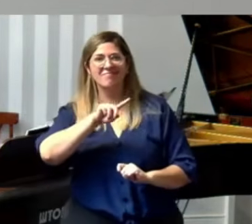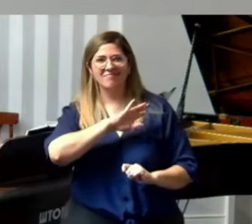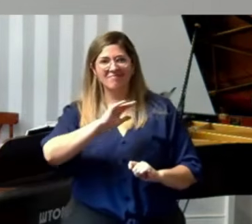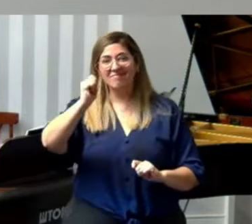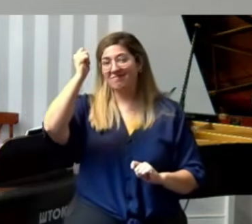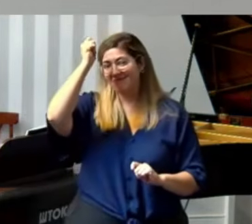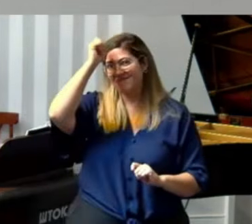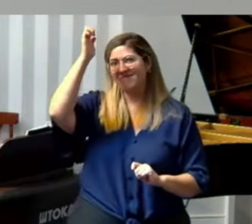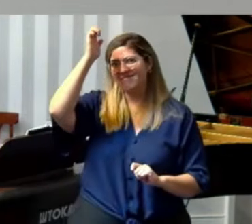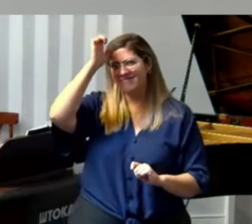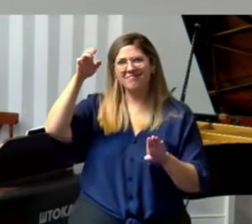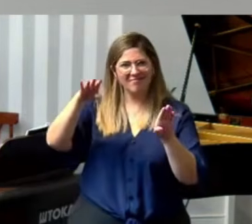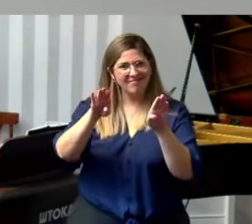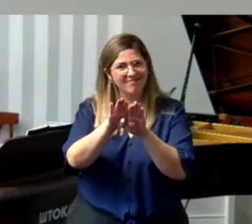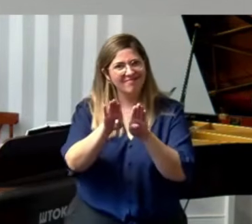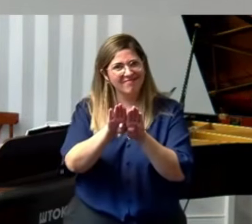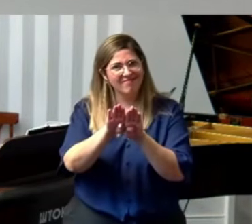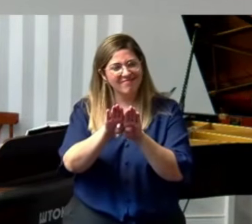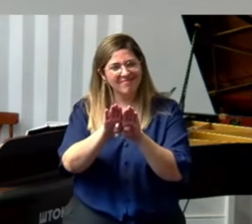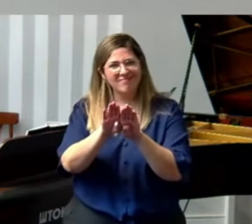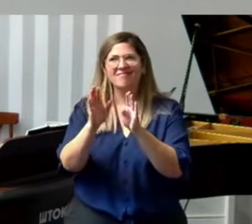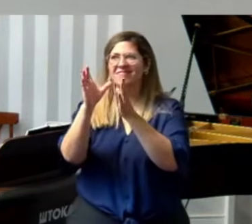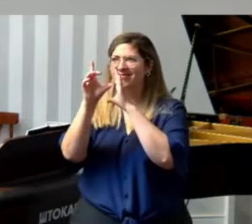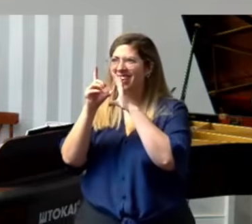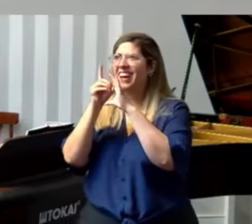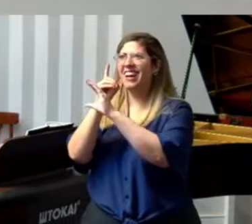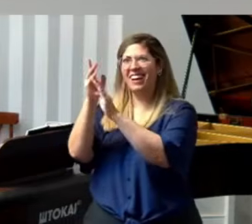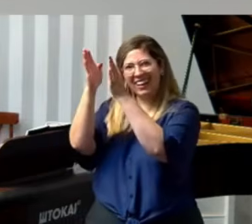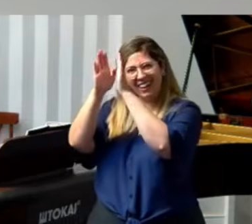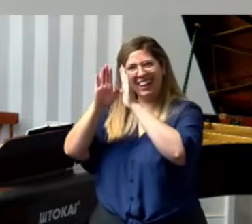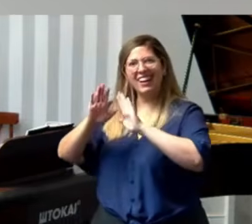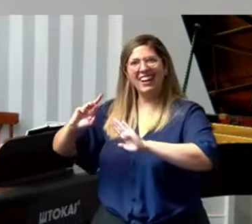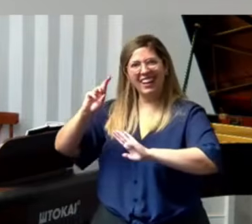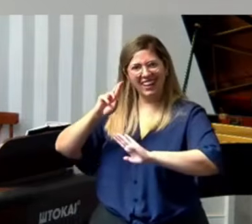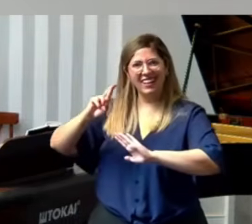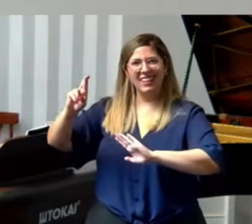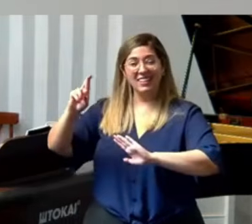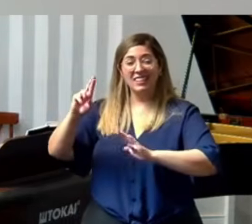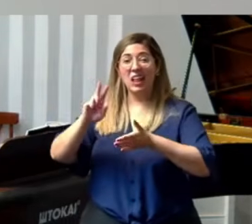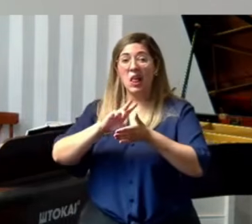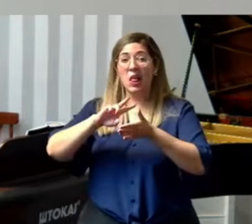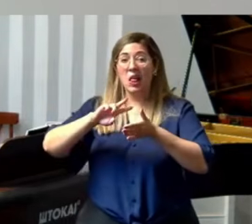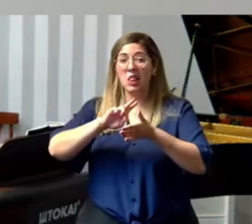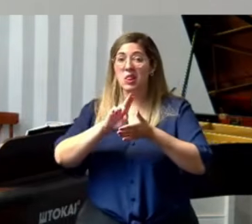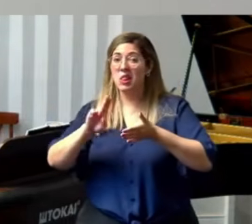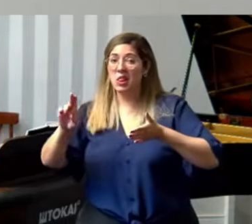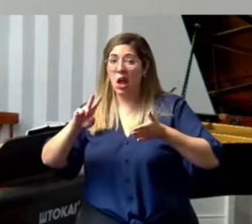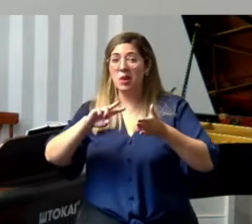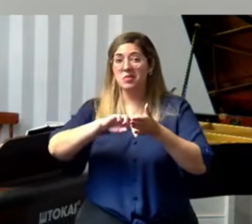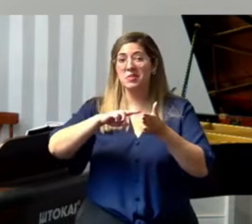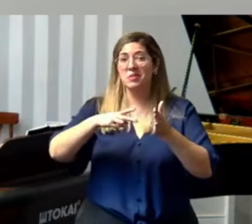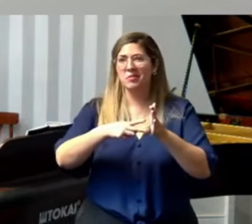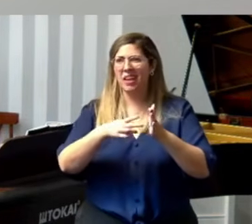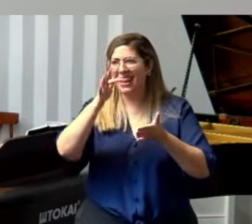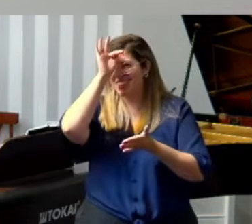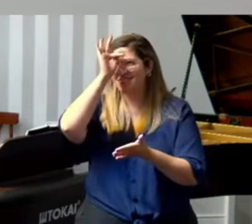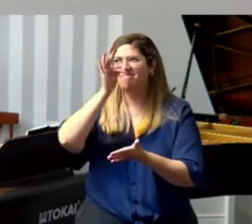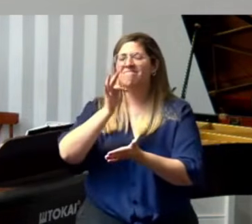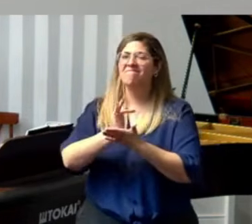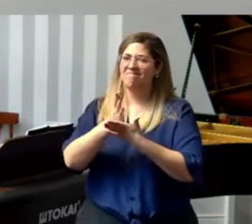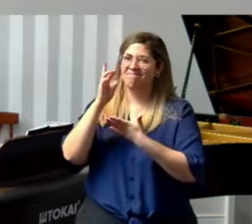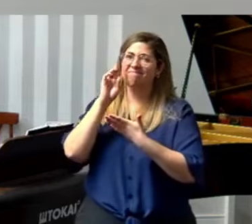Eva fora do jardim. Afinal, eles prestavam culto a Deus, eles davam nomes que significavam a verdadeira fé deles